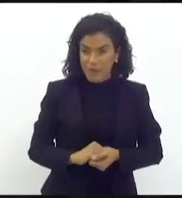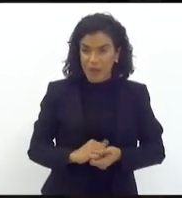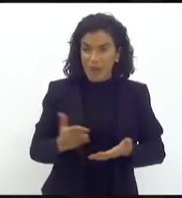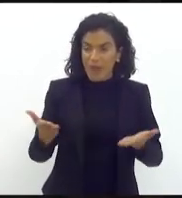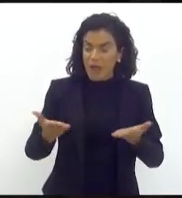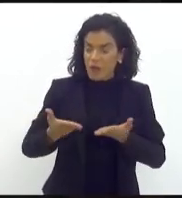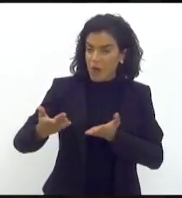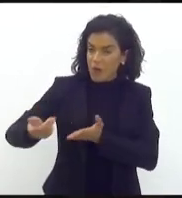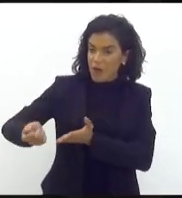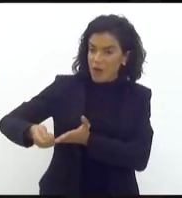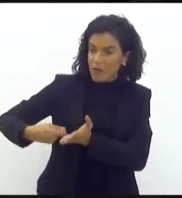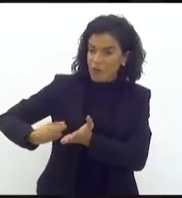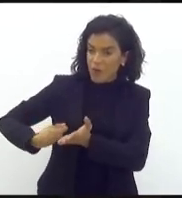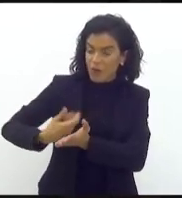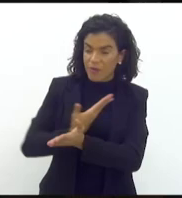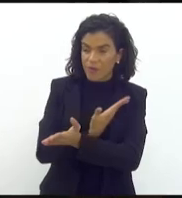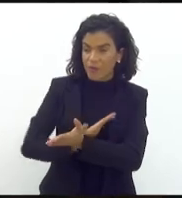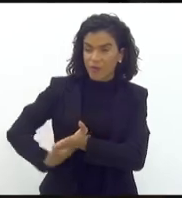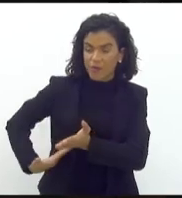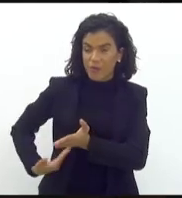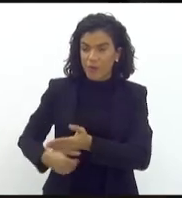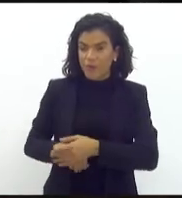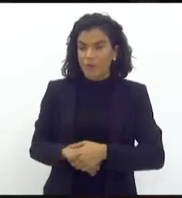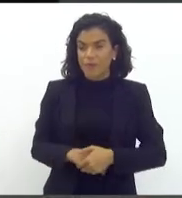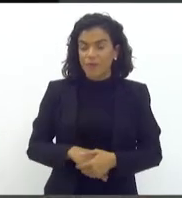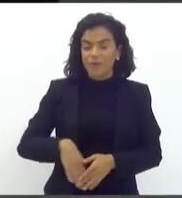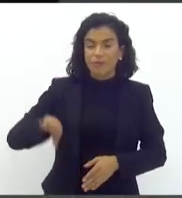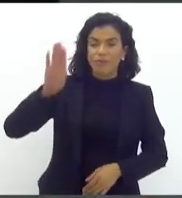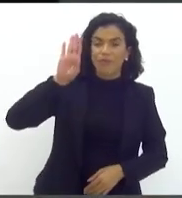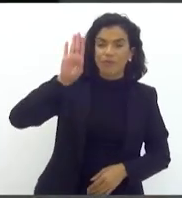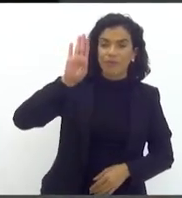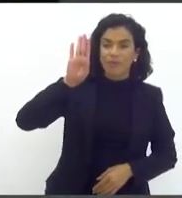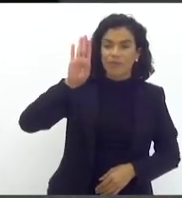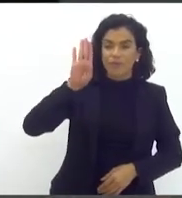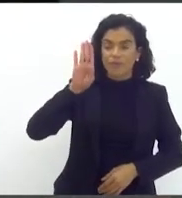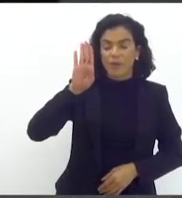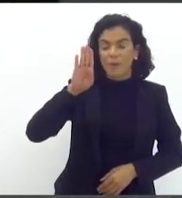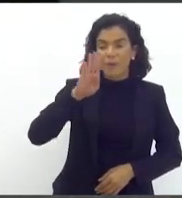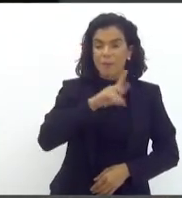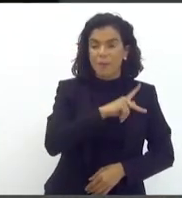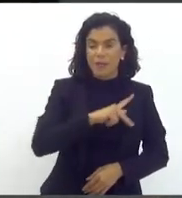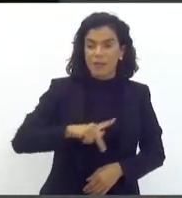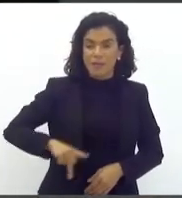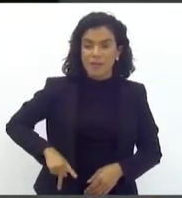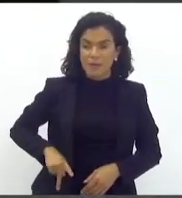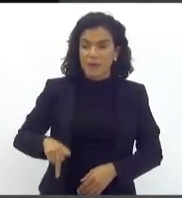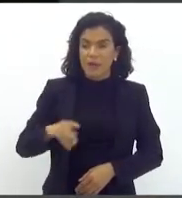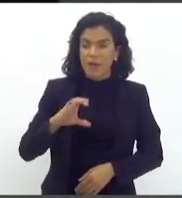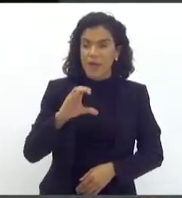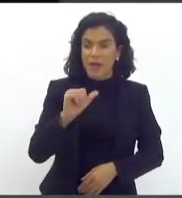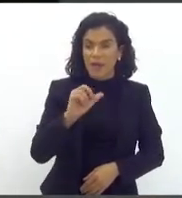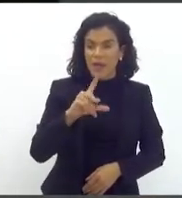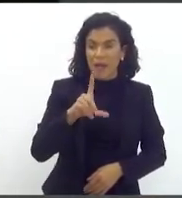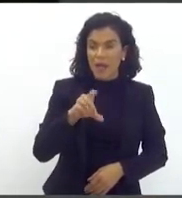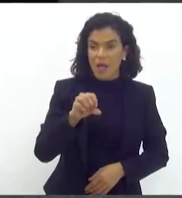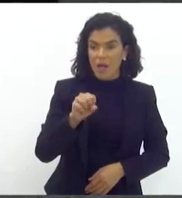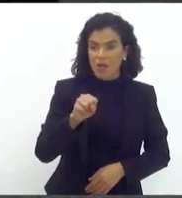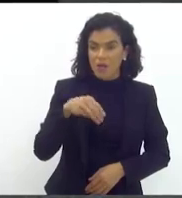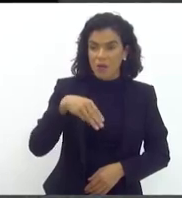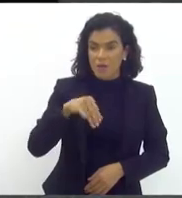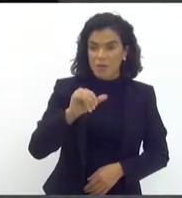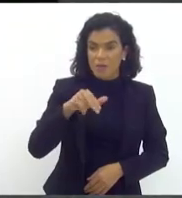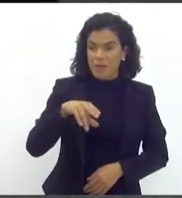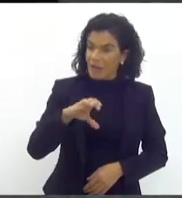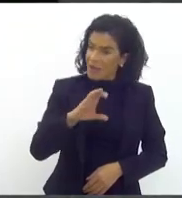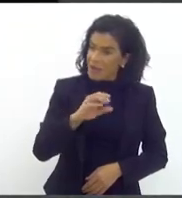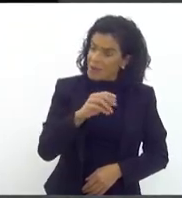vai autógrafo pela ordem Presidente pela ordem deputado Carlos minc presidente